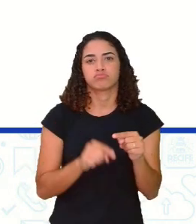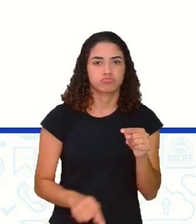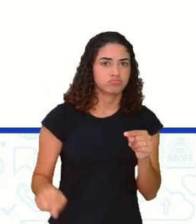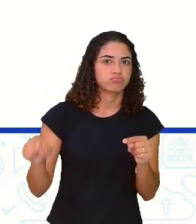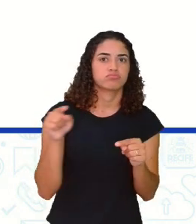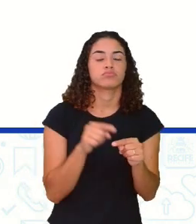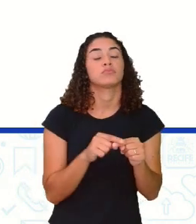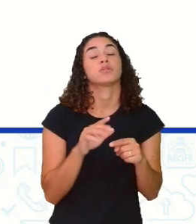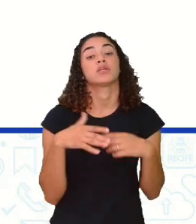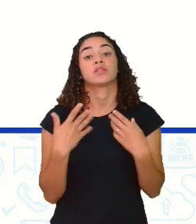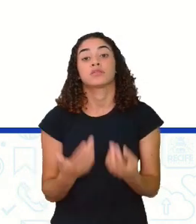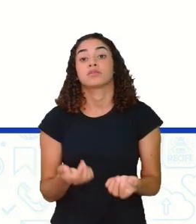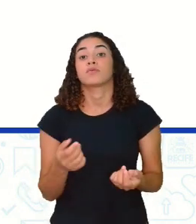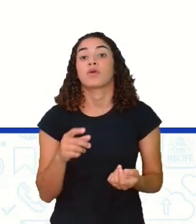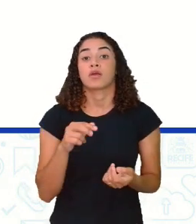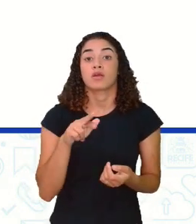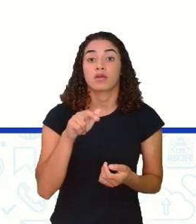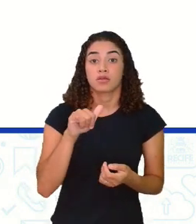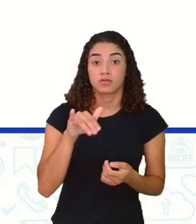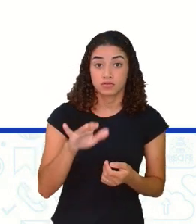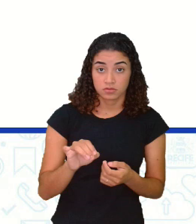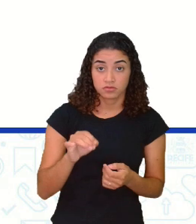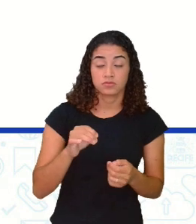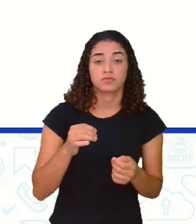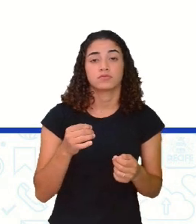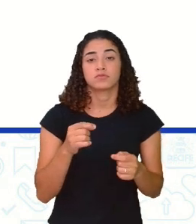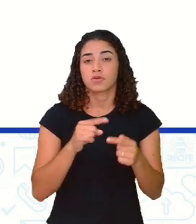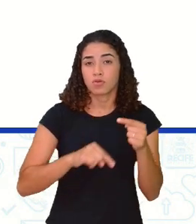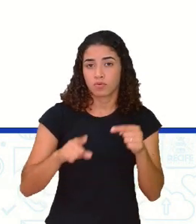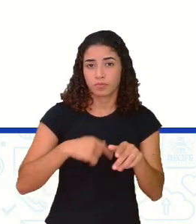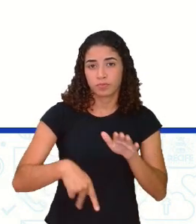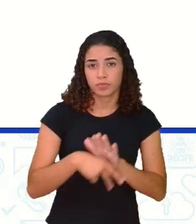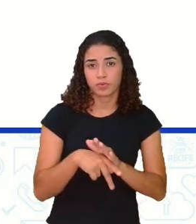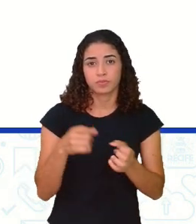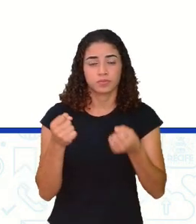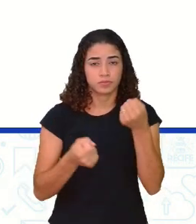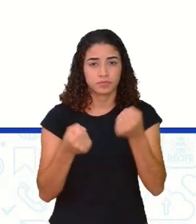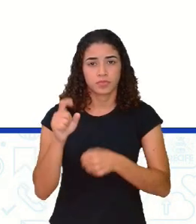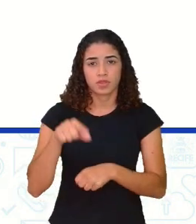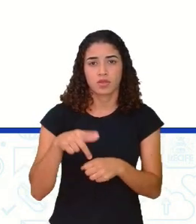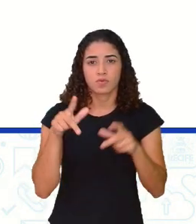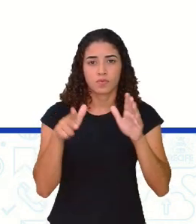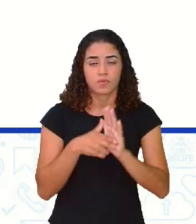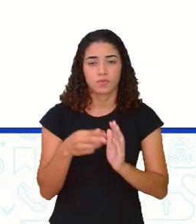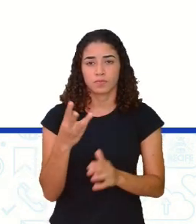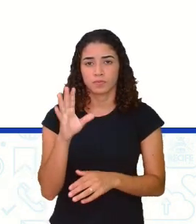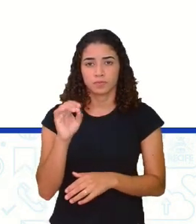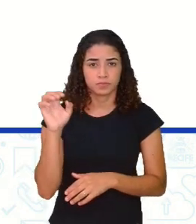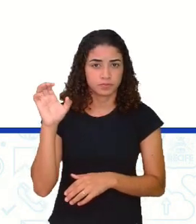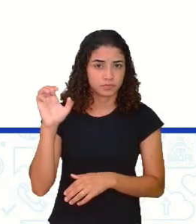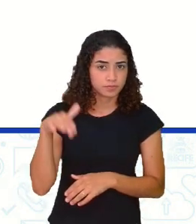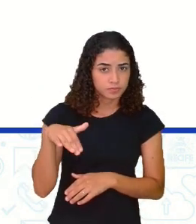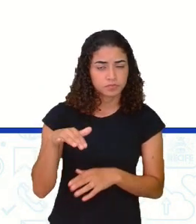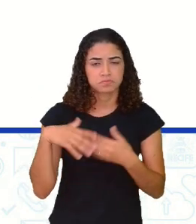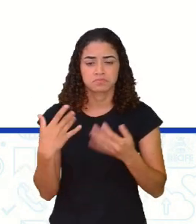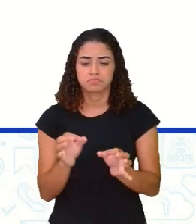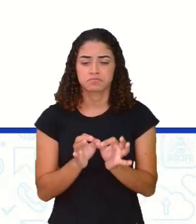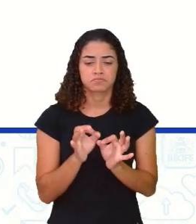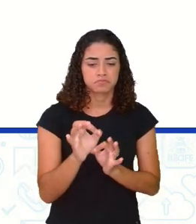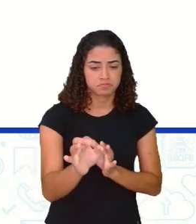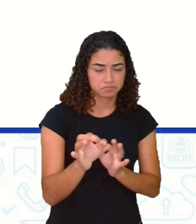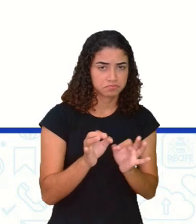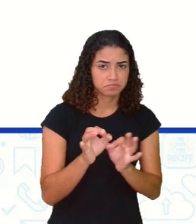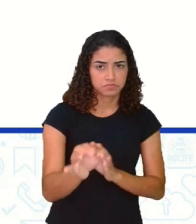raio das rodas de um automóvel é igual a 30 centímetros. Que distância percorreu